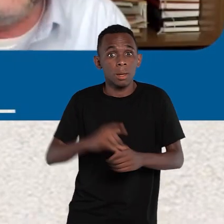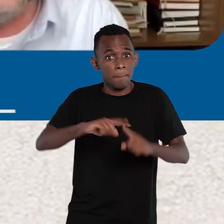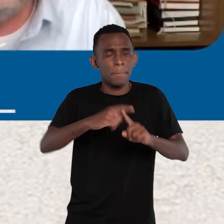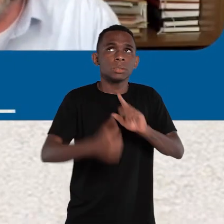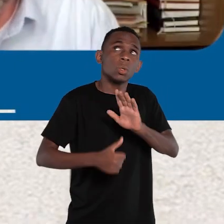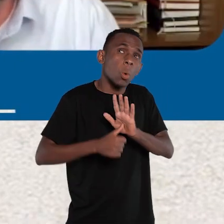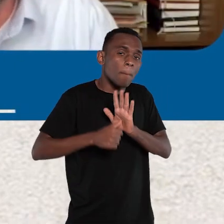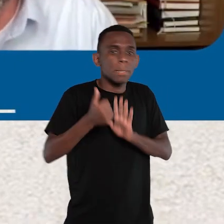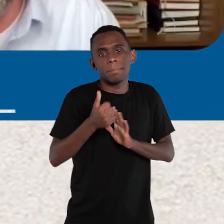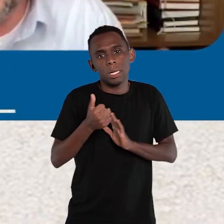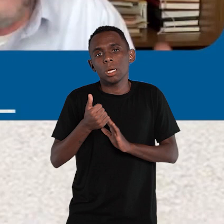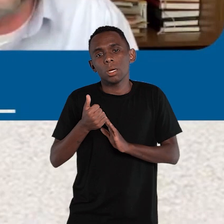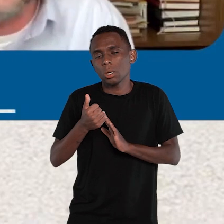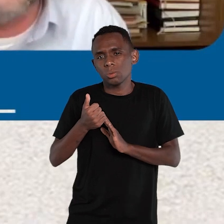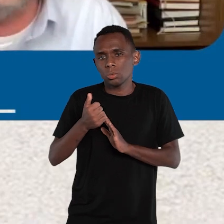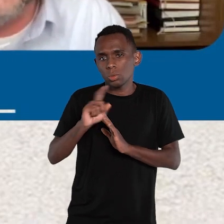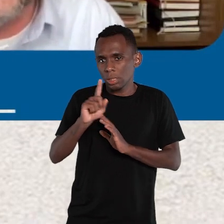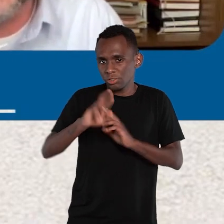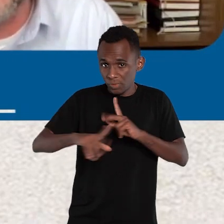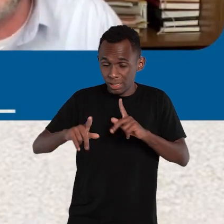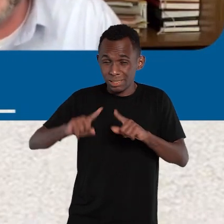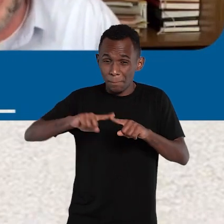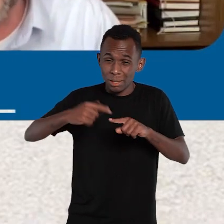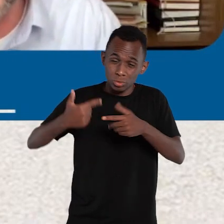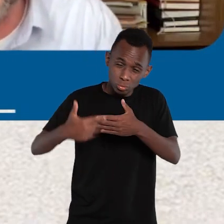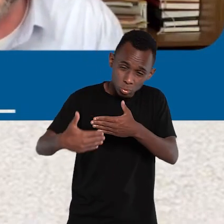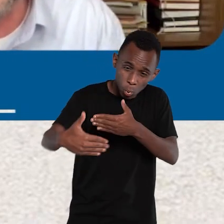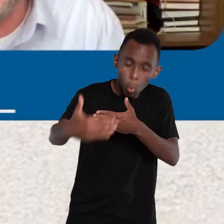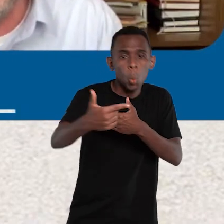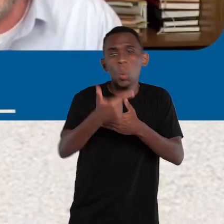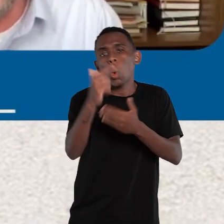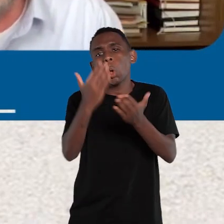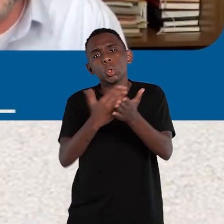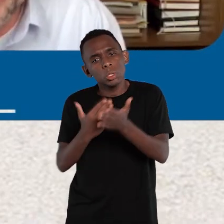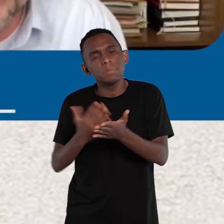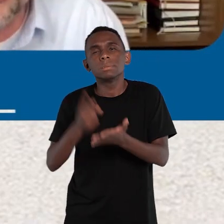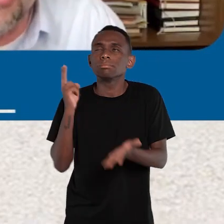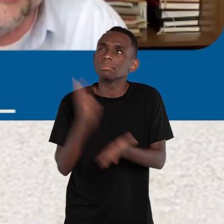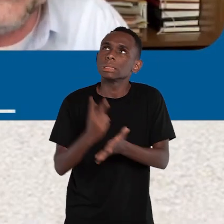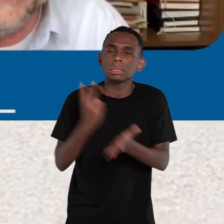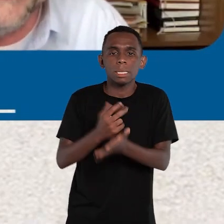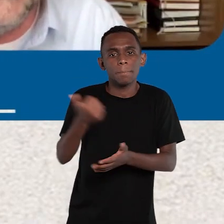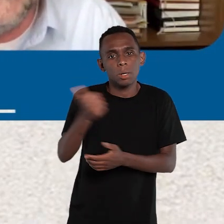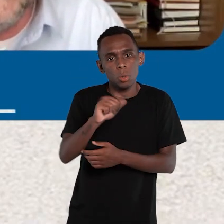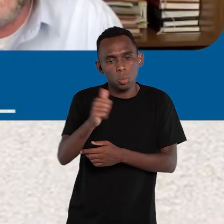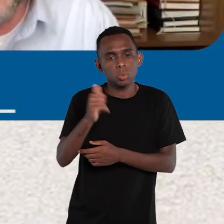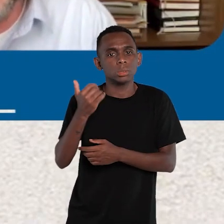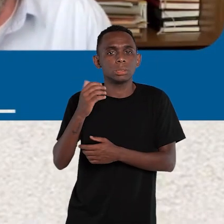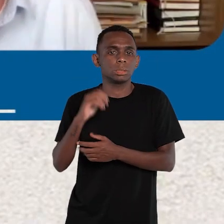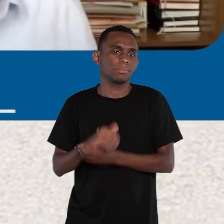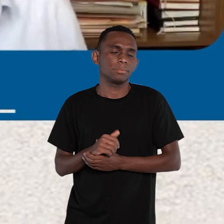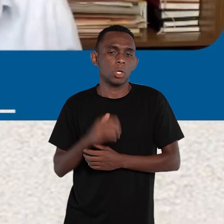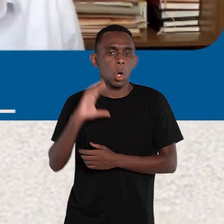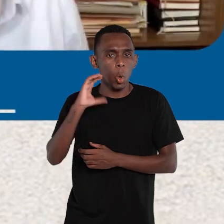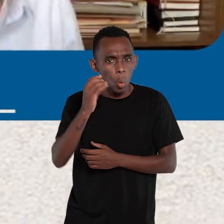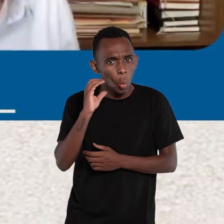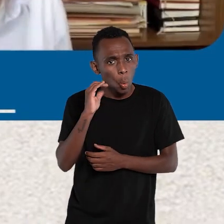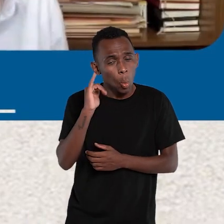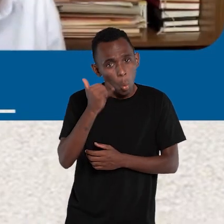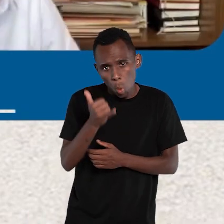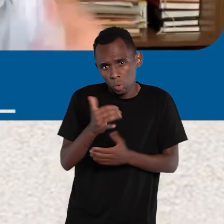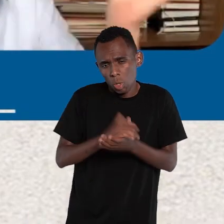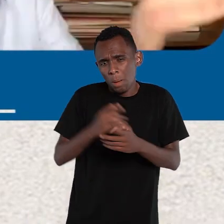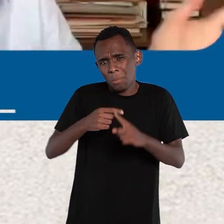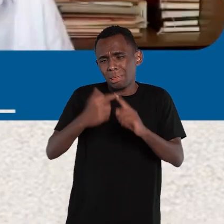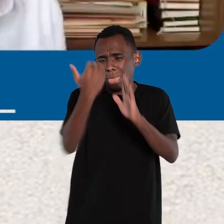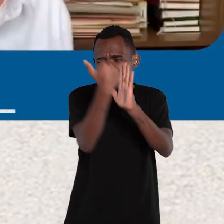exceto o primeiro. Todos os demais livros de contos meus têm 11 contos. E eu tinha 10 Você contos. colocou ele no 4º lugar? Não, porque não,